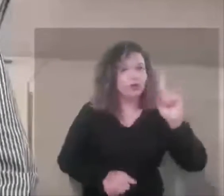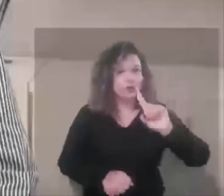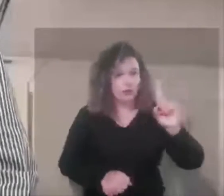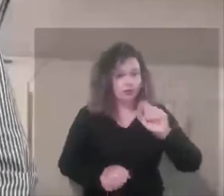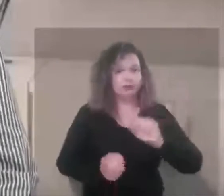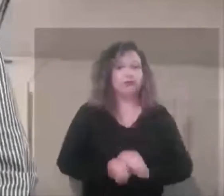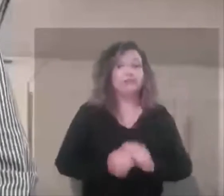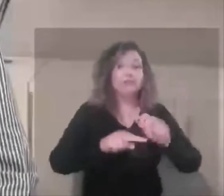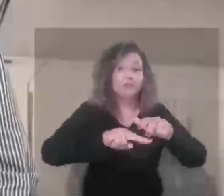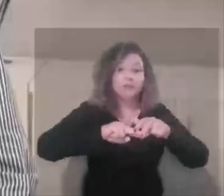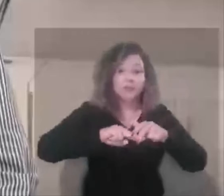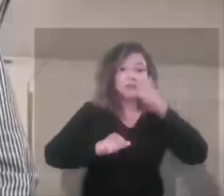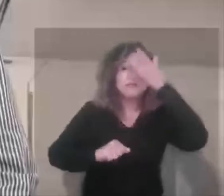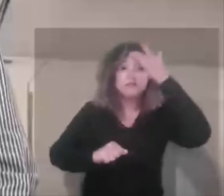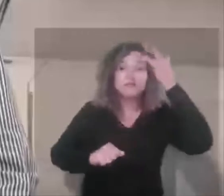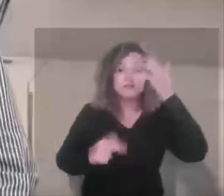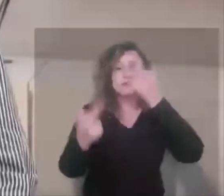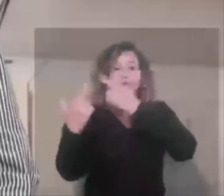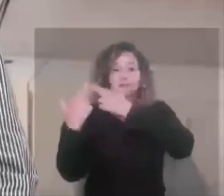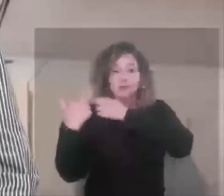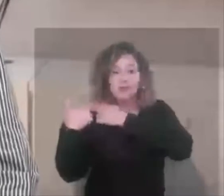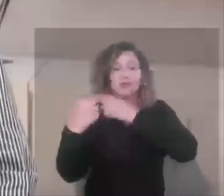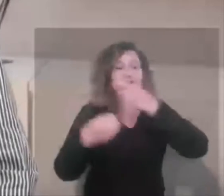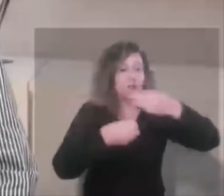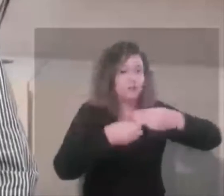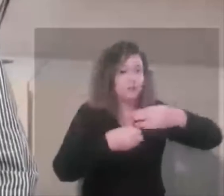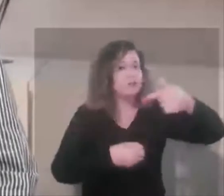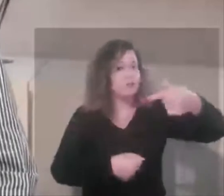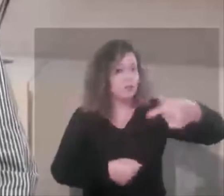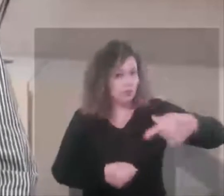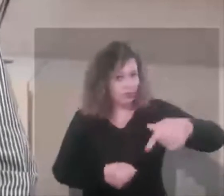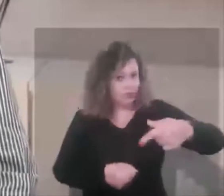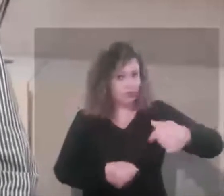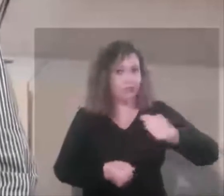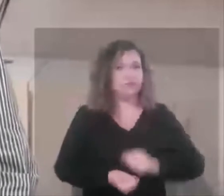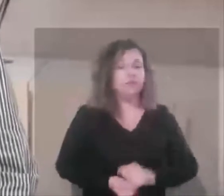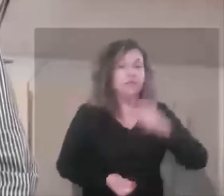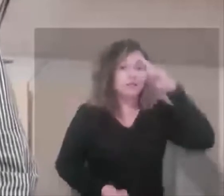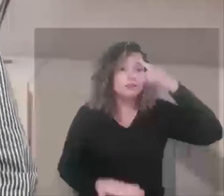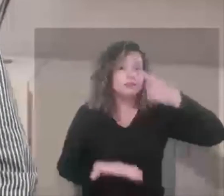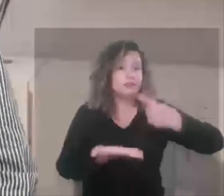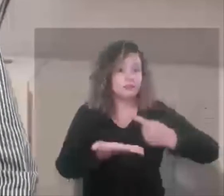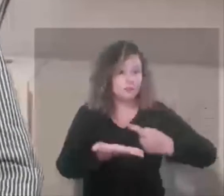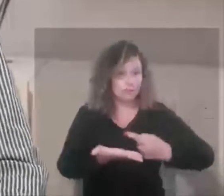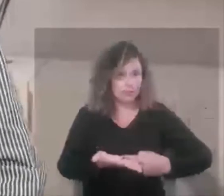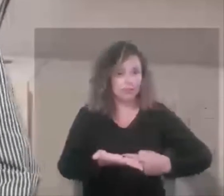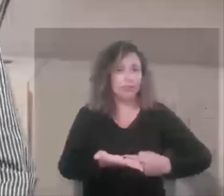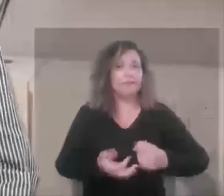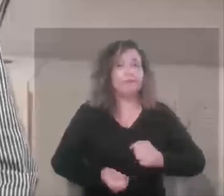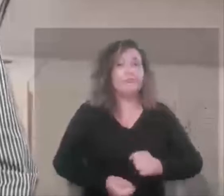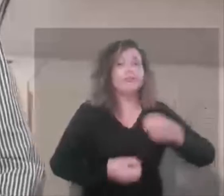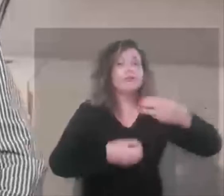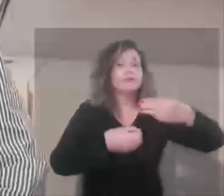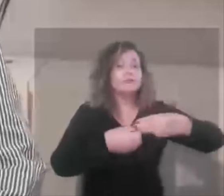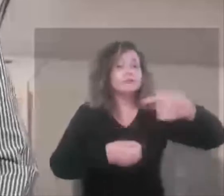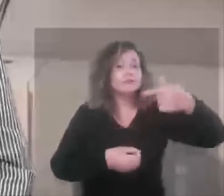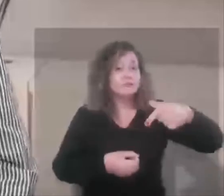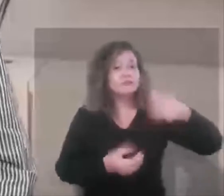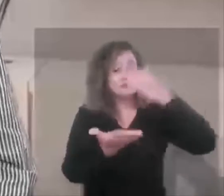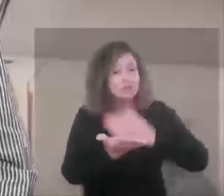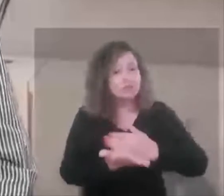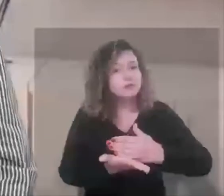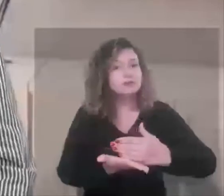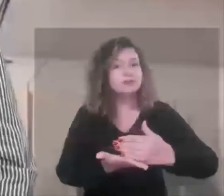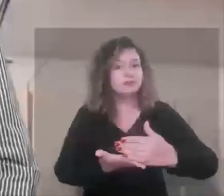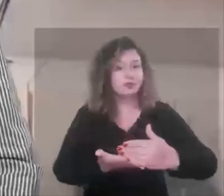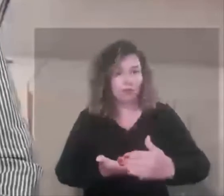Covid, que é formado por representantes da Secretaria Municipal de Saúde, de hospitais particulares, da Guarda Municipal e da Polícia